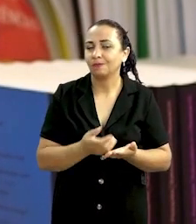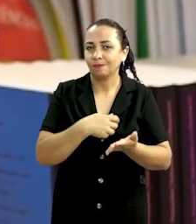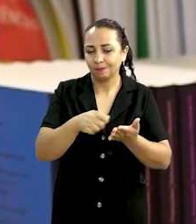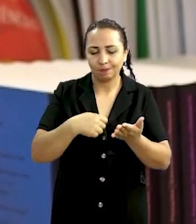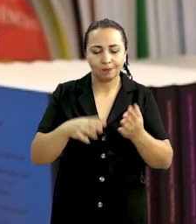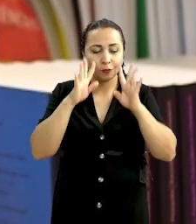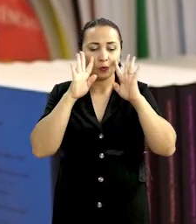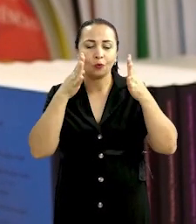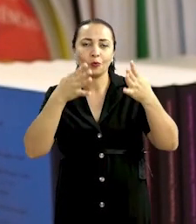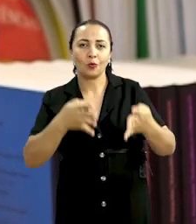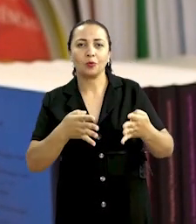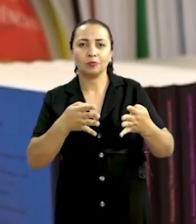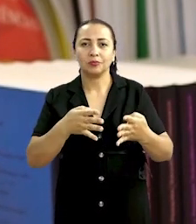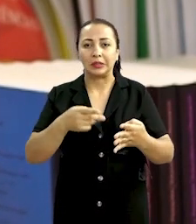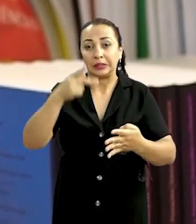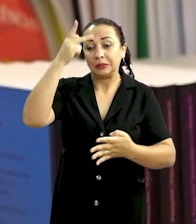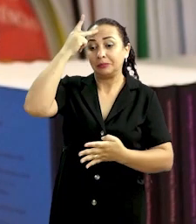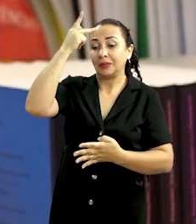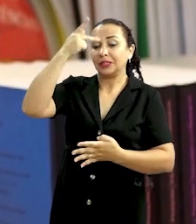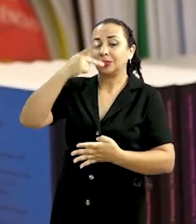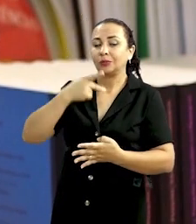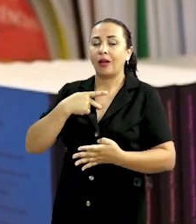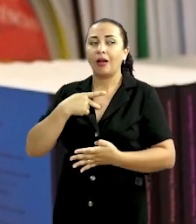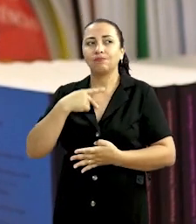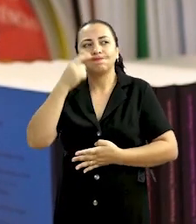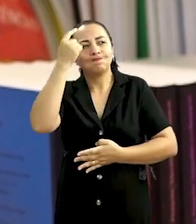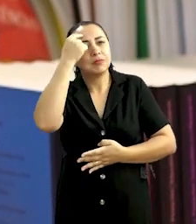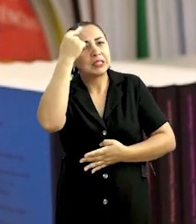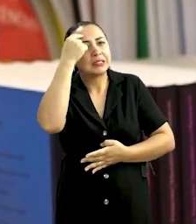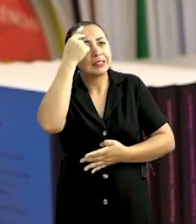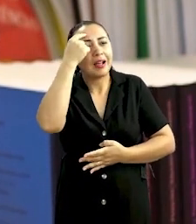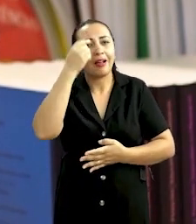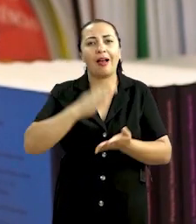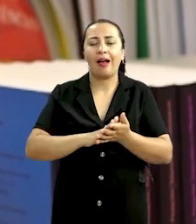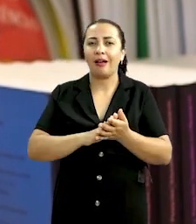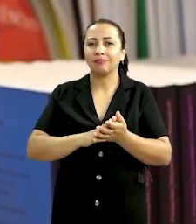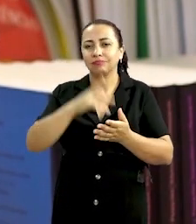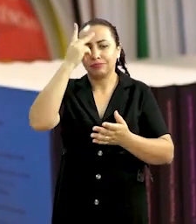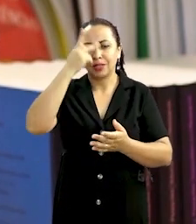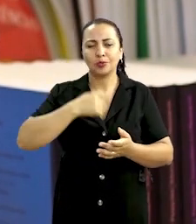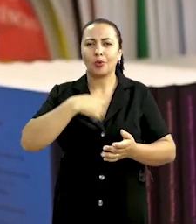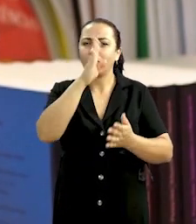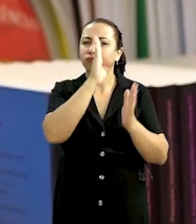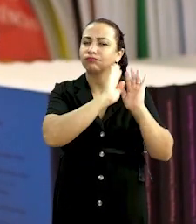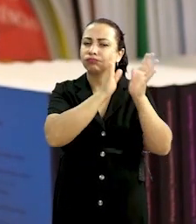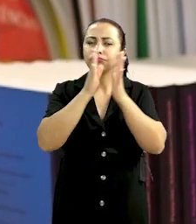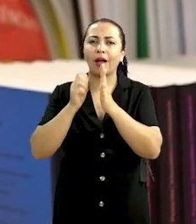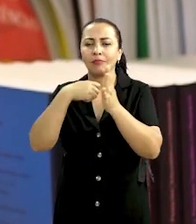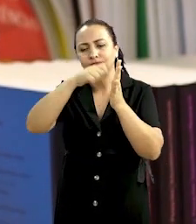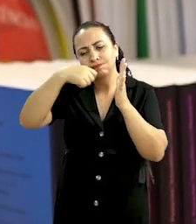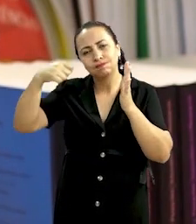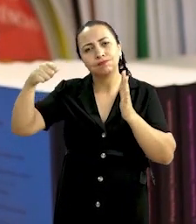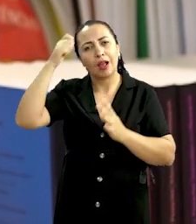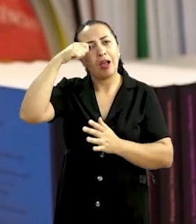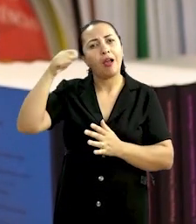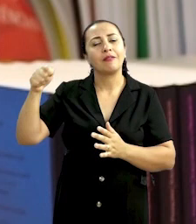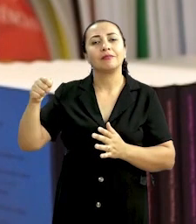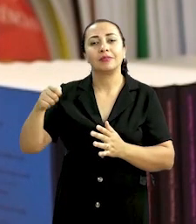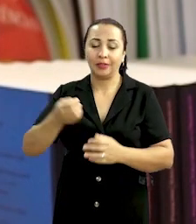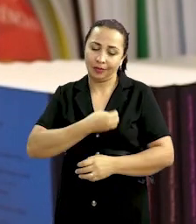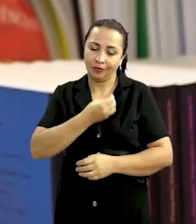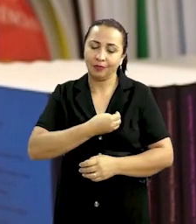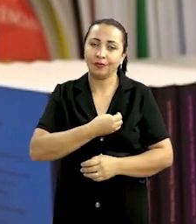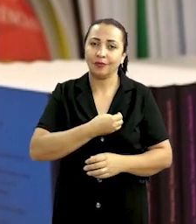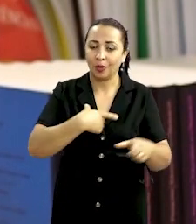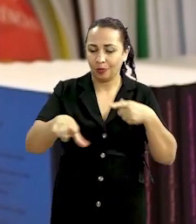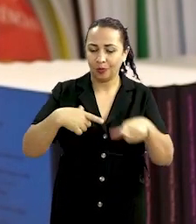por meio desse enfoque de autoficcionalizar-se, de autobiografar a própria existência. Então,